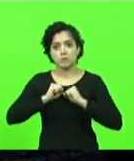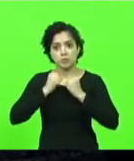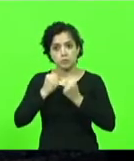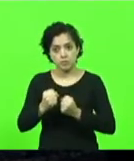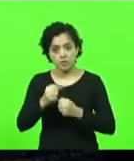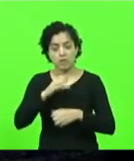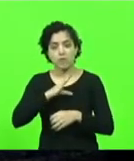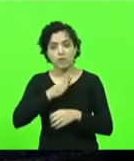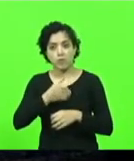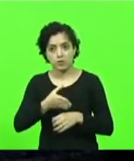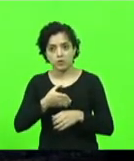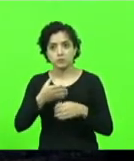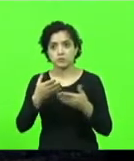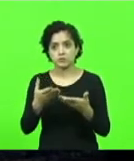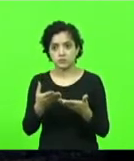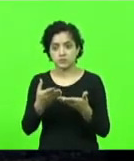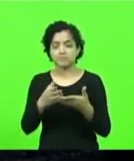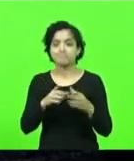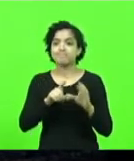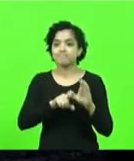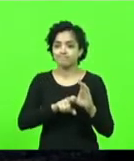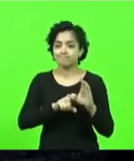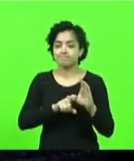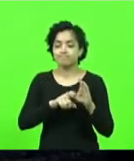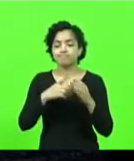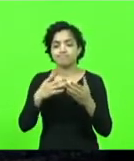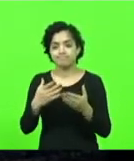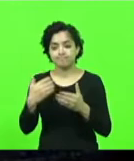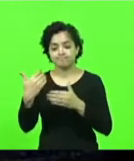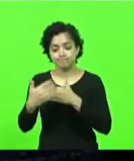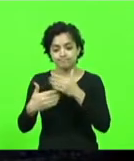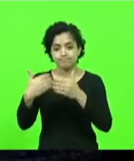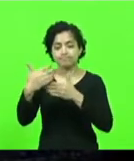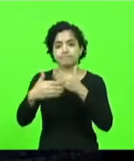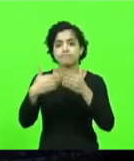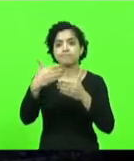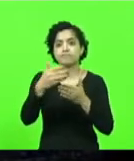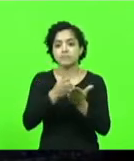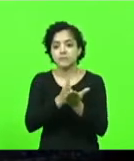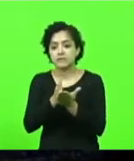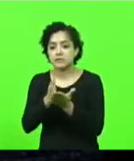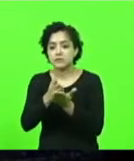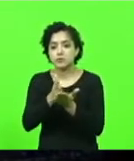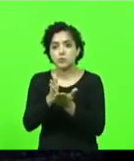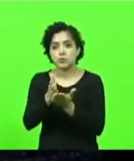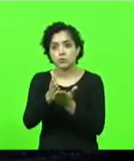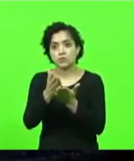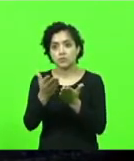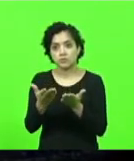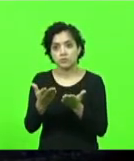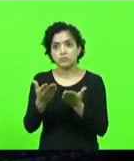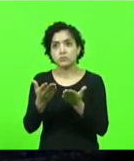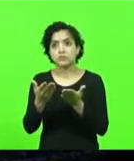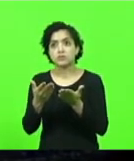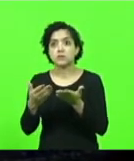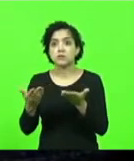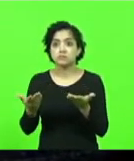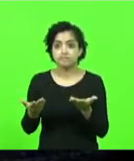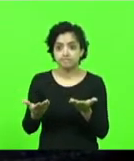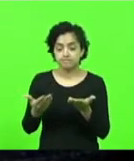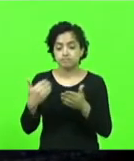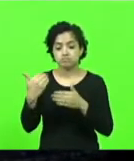as dependentes também com trajetórias sinuosas como a minha com retas e curvas